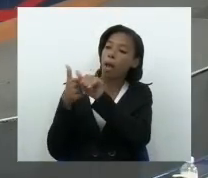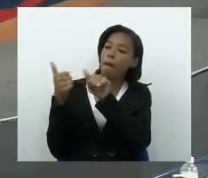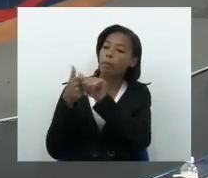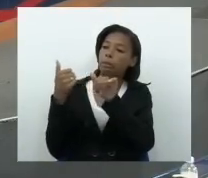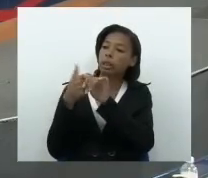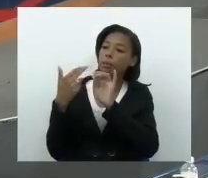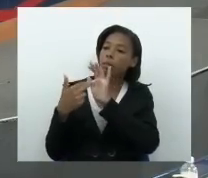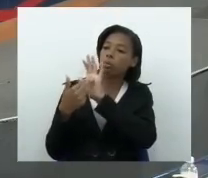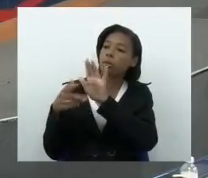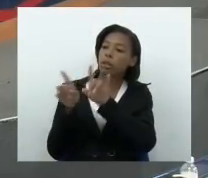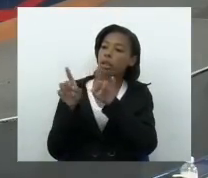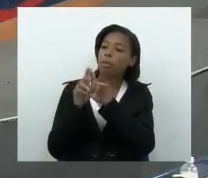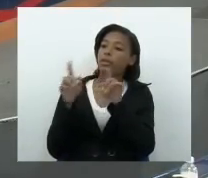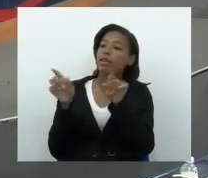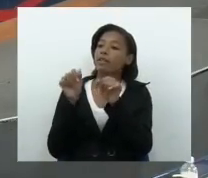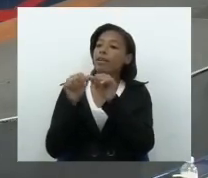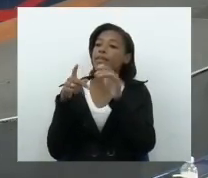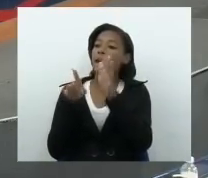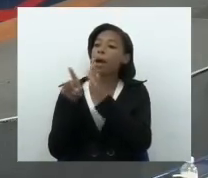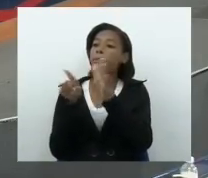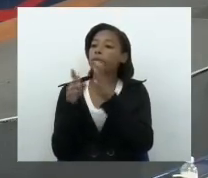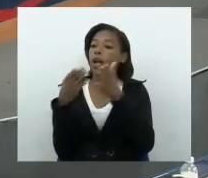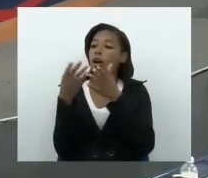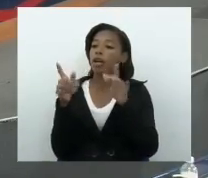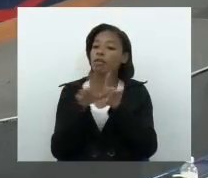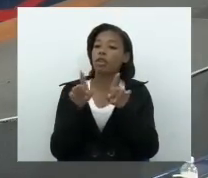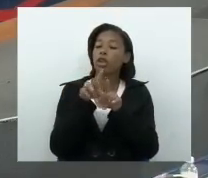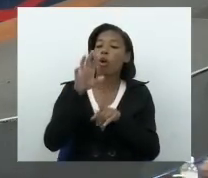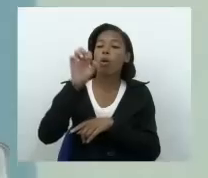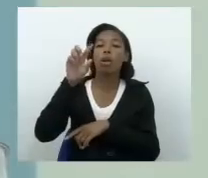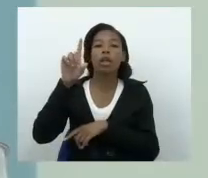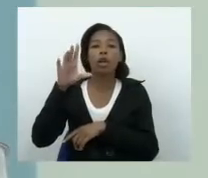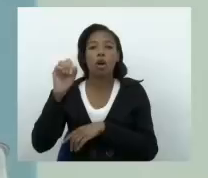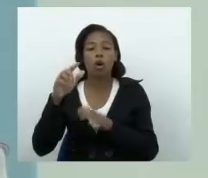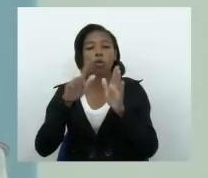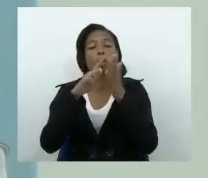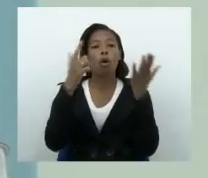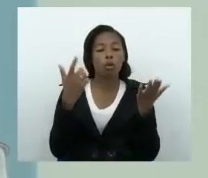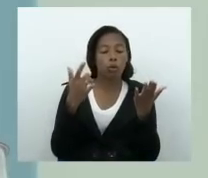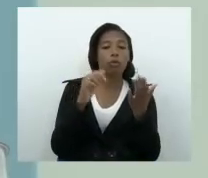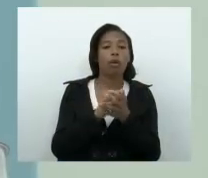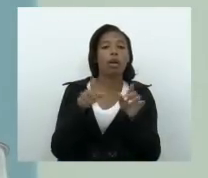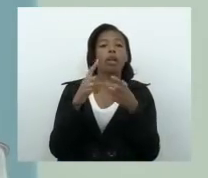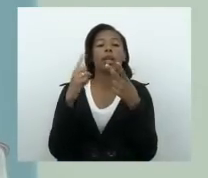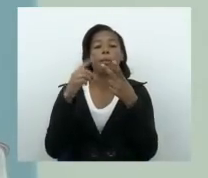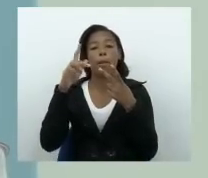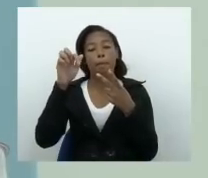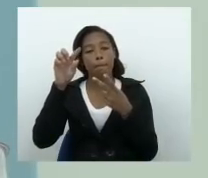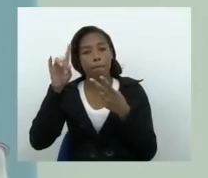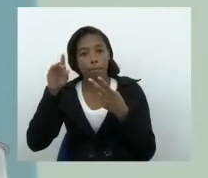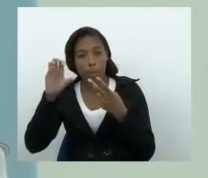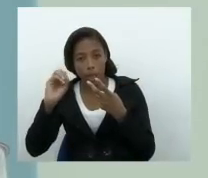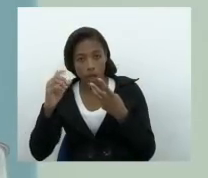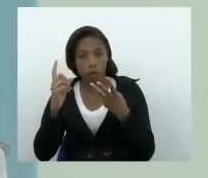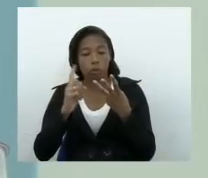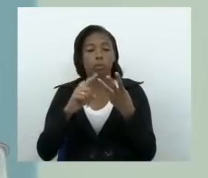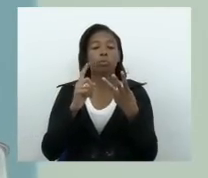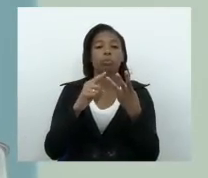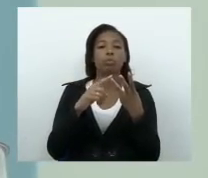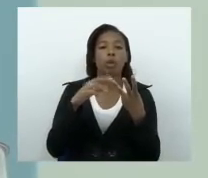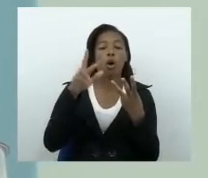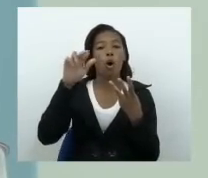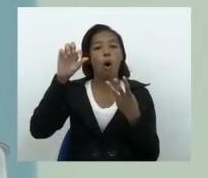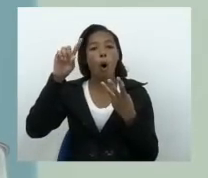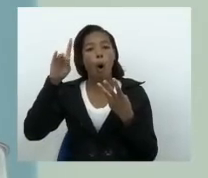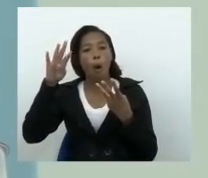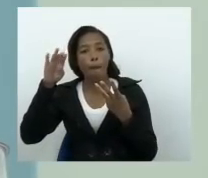já se posicionar para fazer a pergunta. Eu tenho aqui os nomes de Eurico Cruz, do jornal Folha Metropolitana, Pedro Notário, do programa Radar de Notícias,